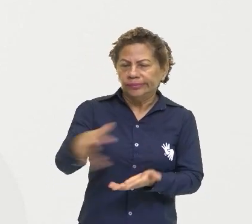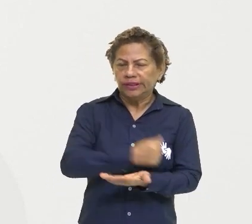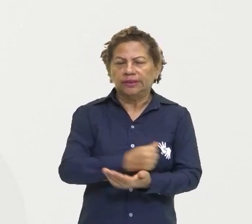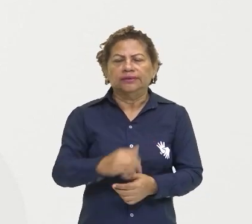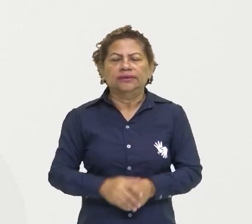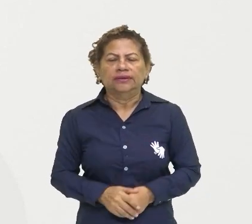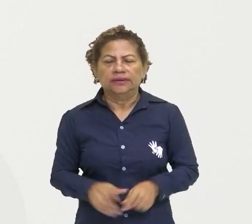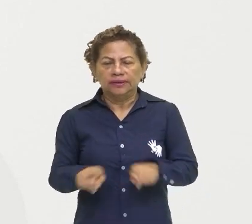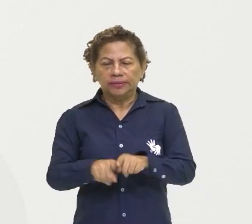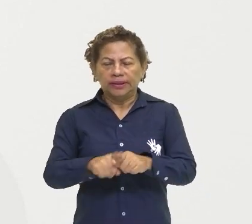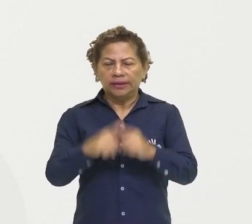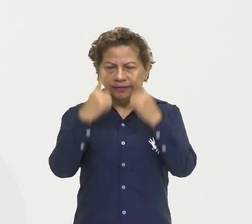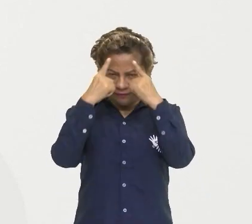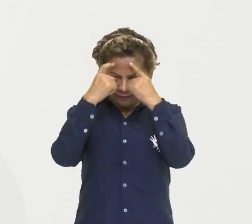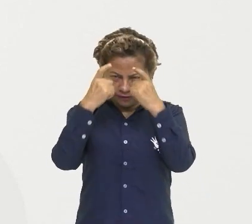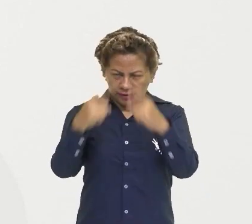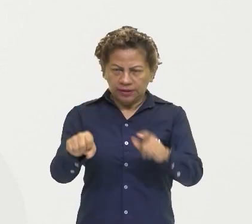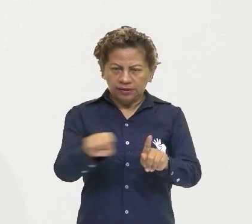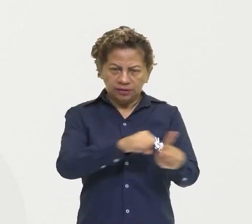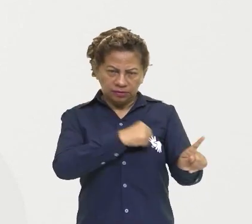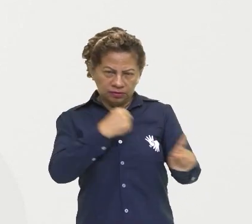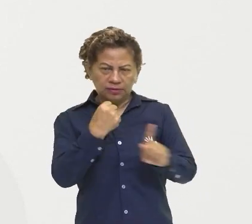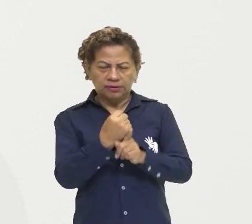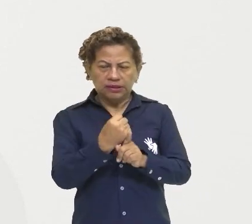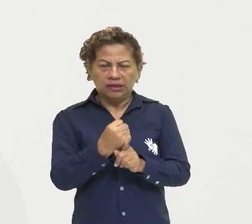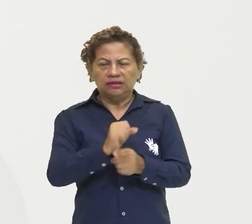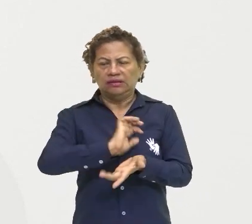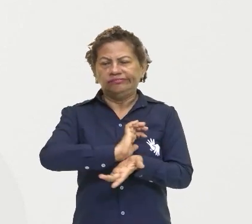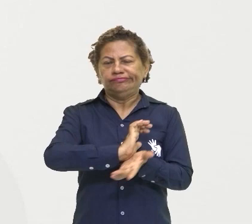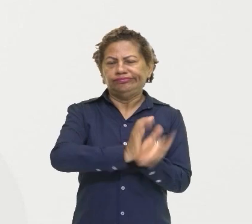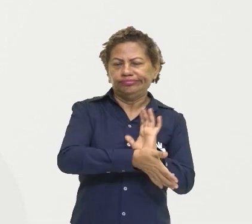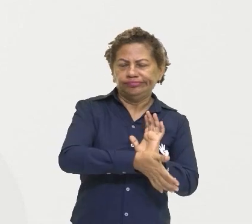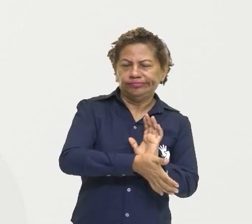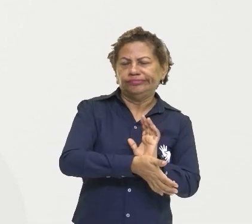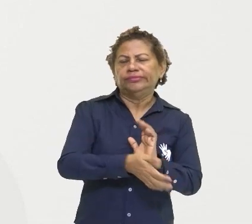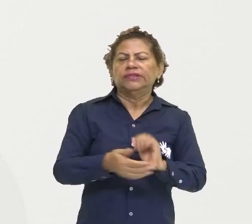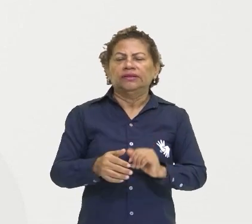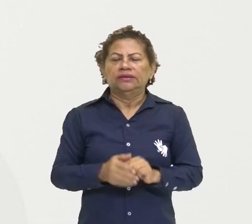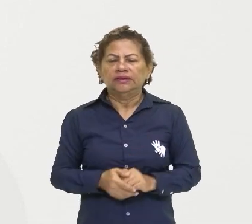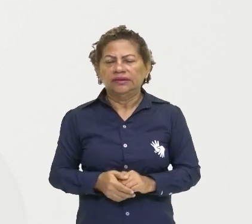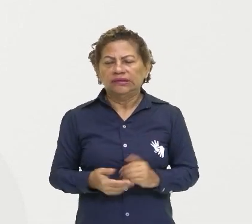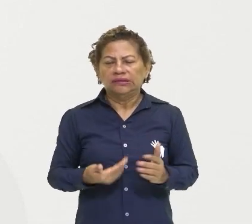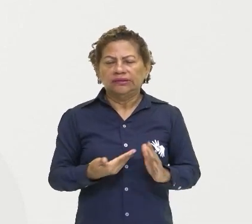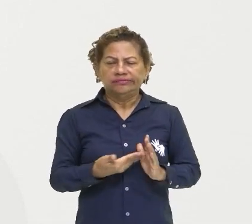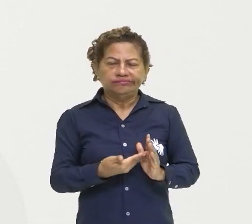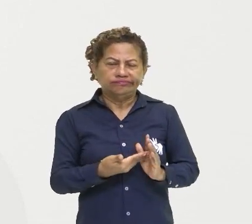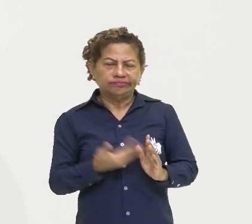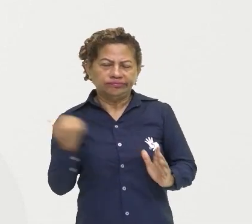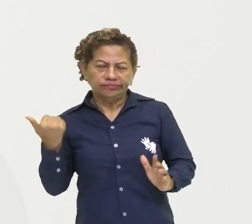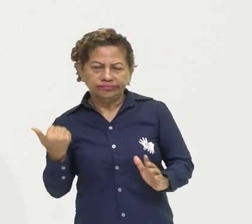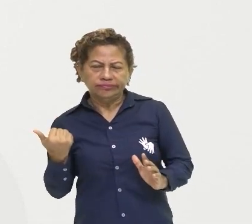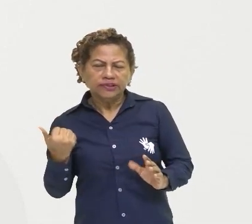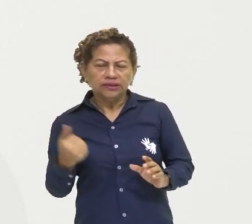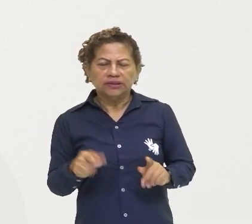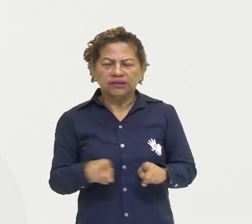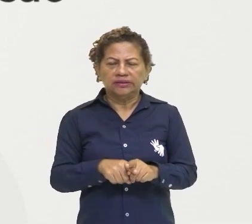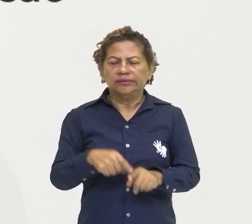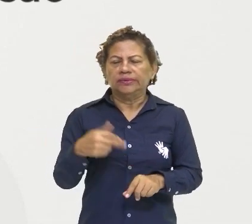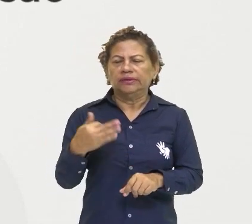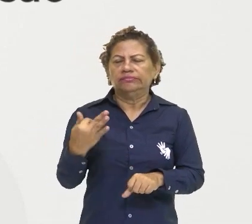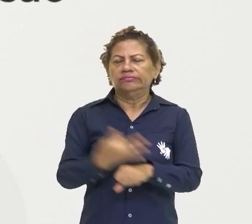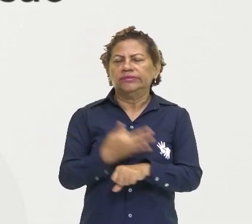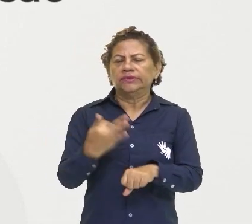a discriminação e a segregação social, econômica, intolerância, dentre outros, que é que nós vamos